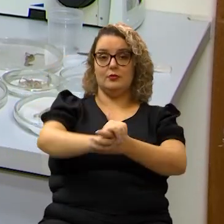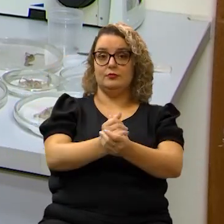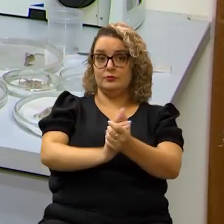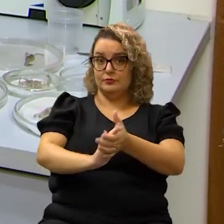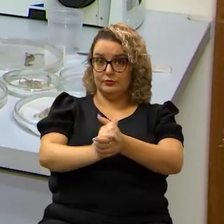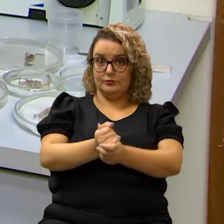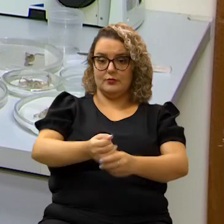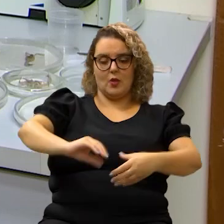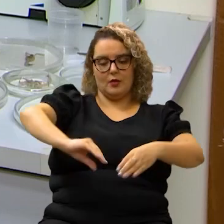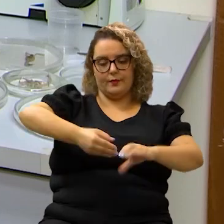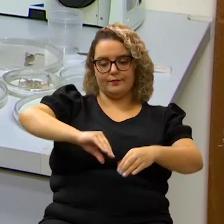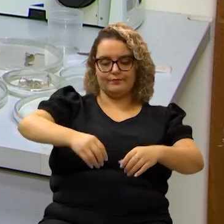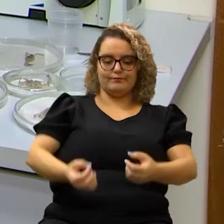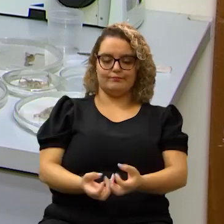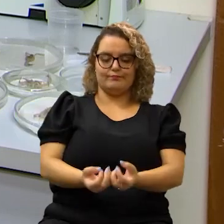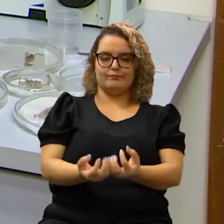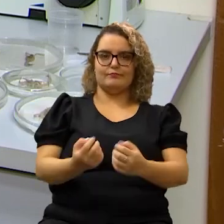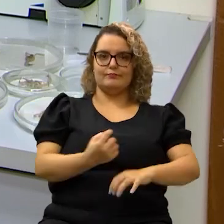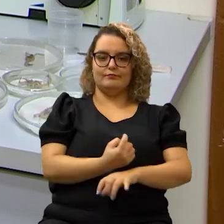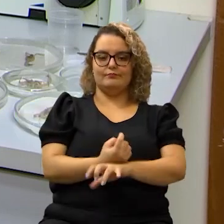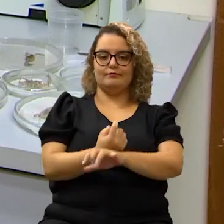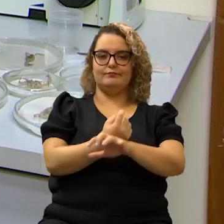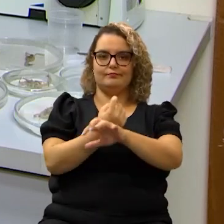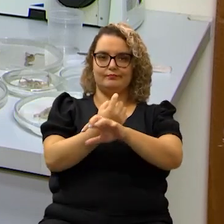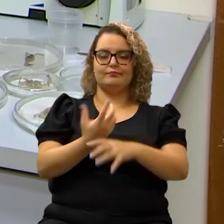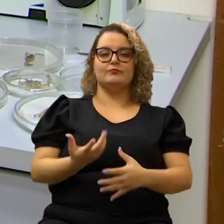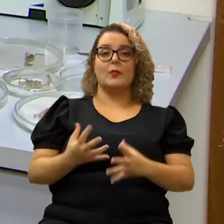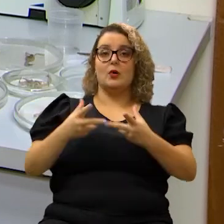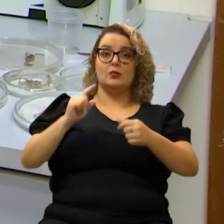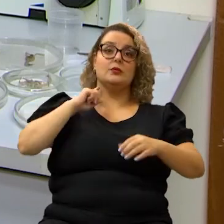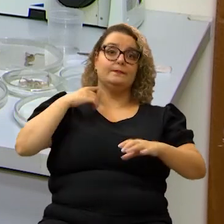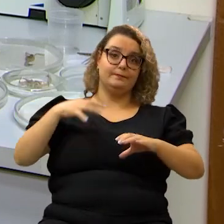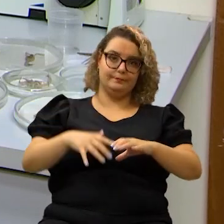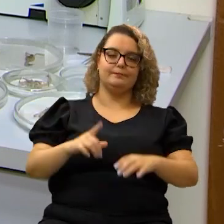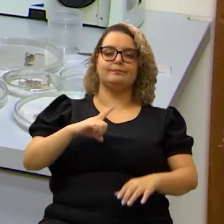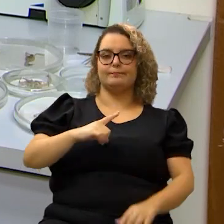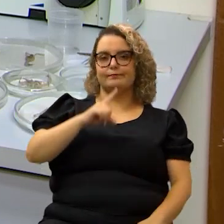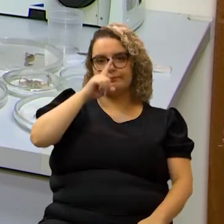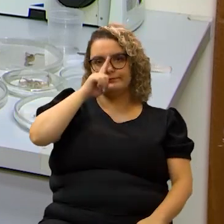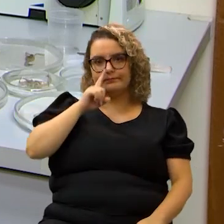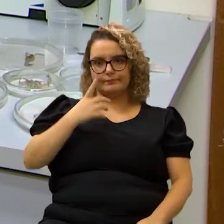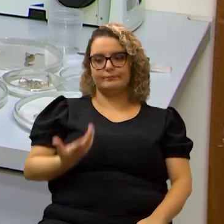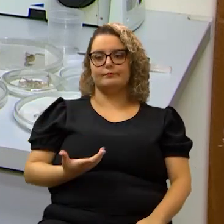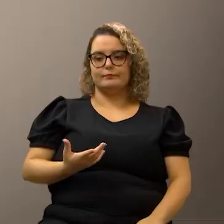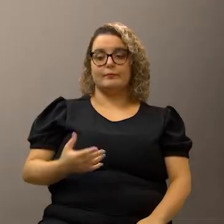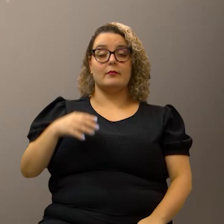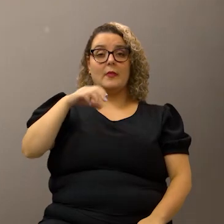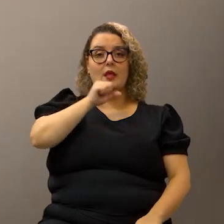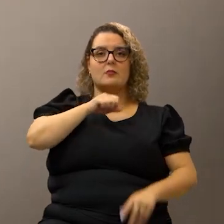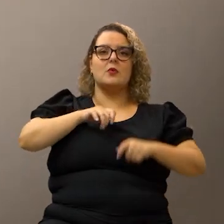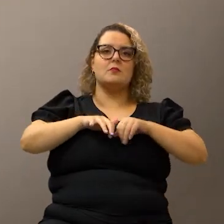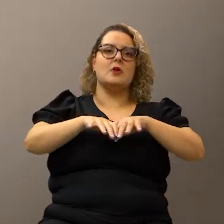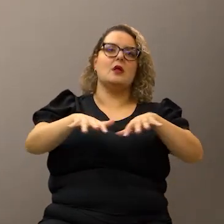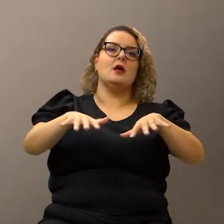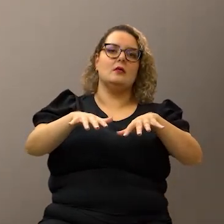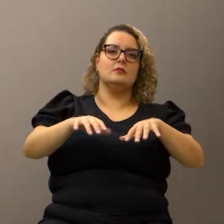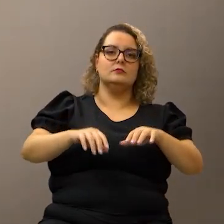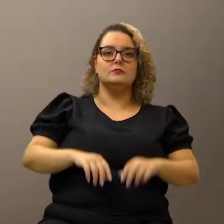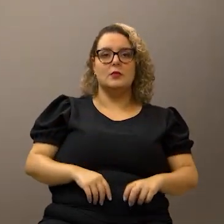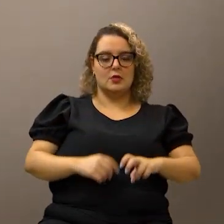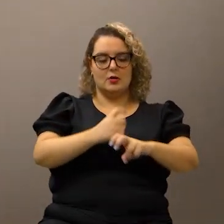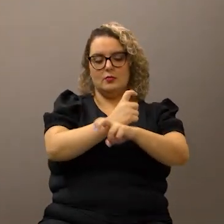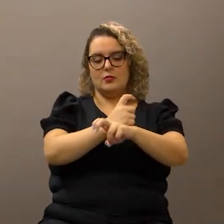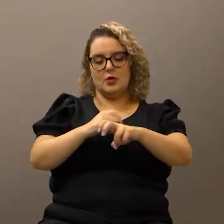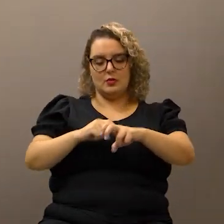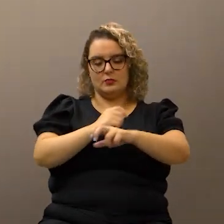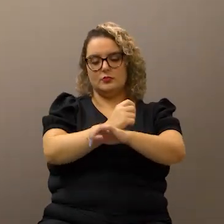pias, ele sai em todos os ralos que a gente tem ligado na rede de esgoto, a gente vai ter a presença do escorpião amarelo. A rápida reprodução dos